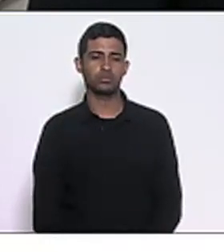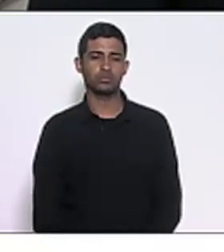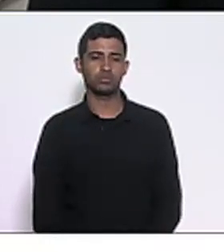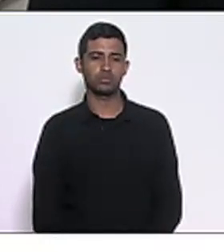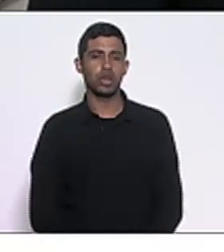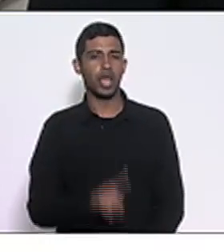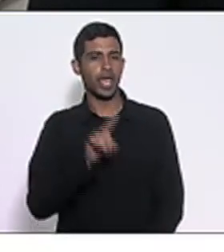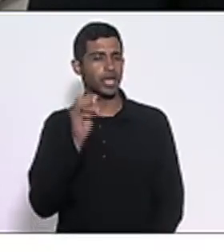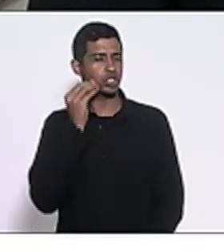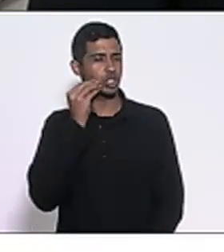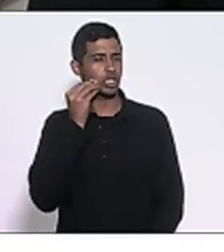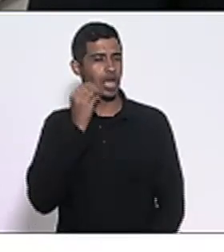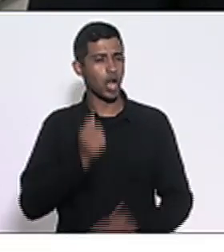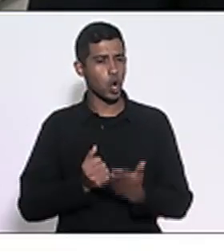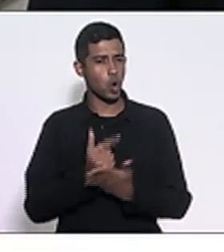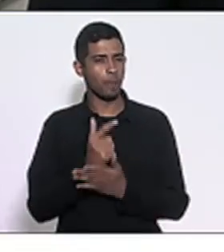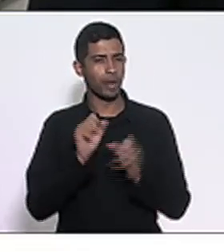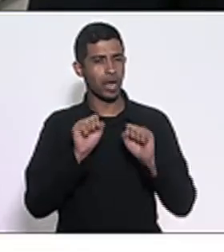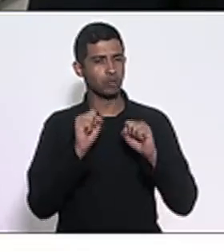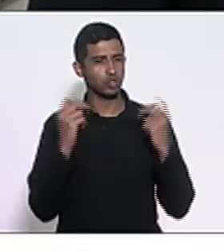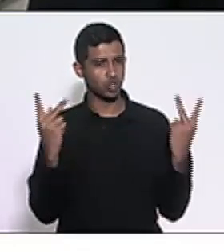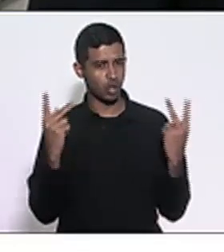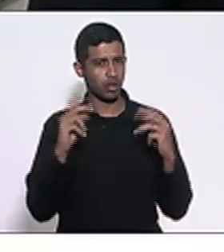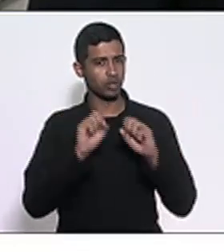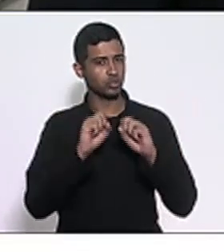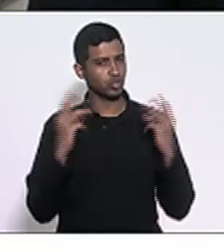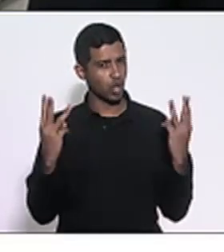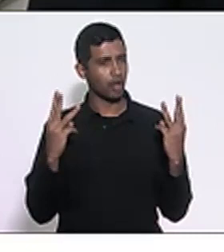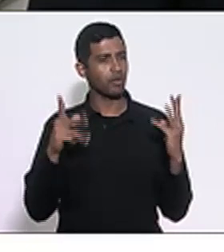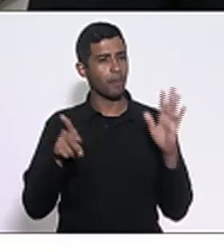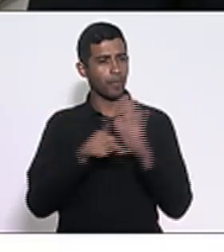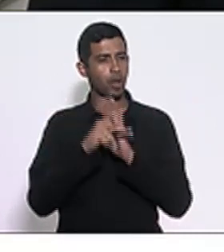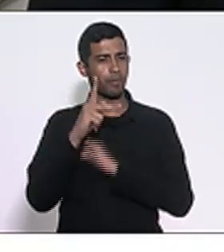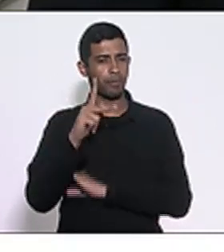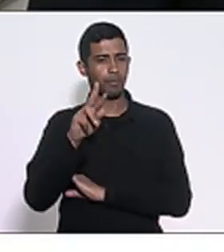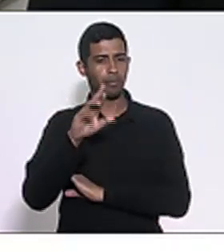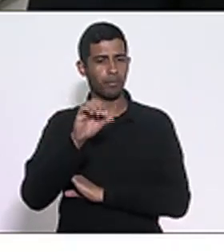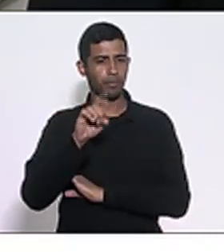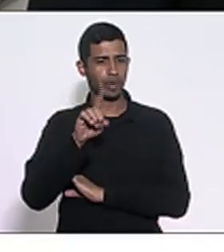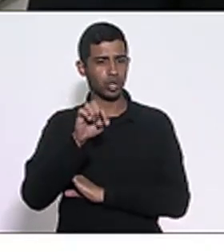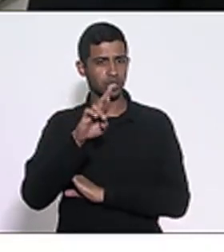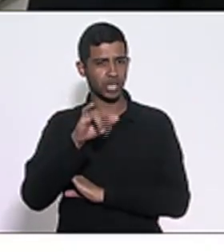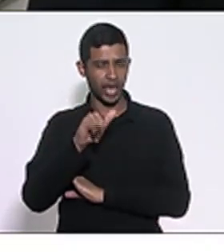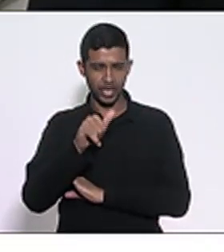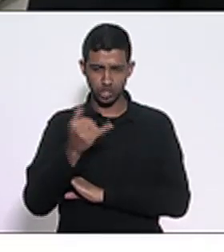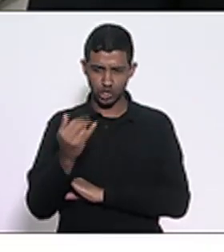comprar um software que o Proderj tinha desenvolvido.